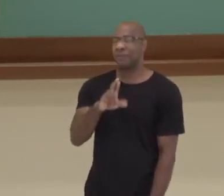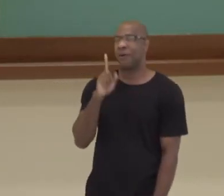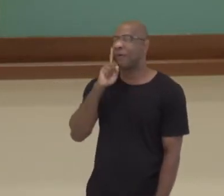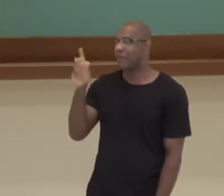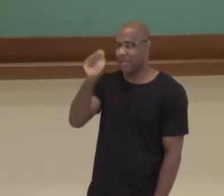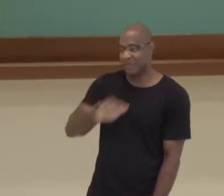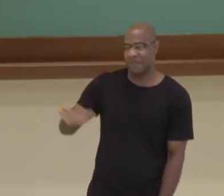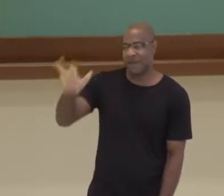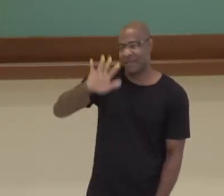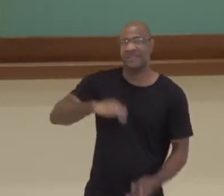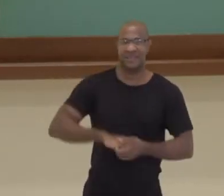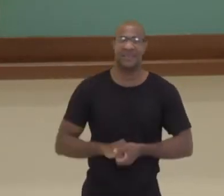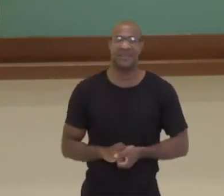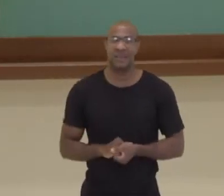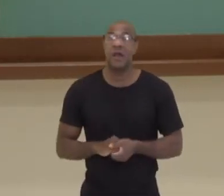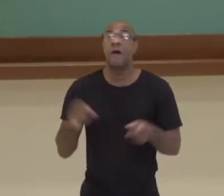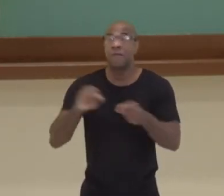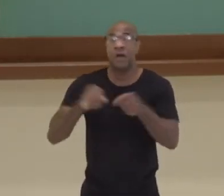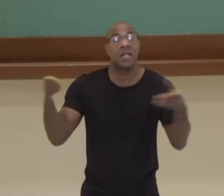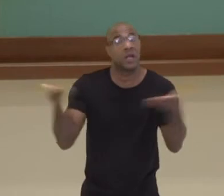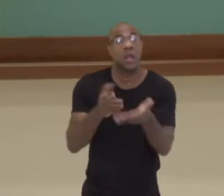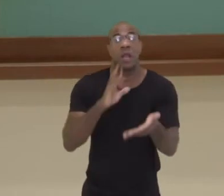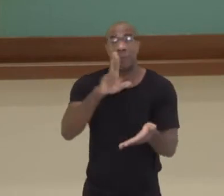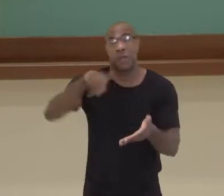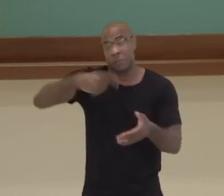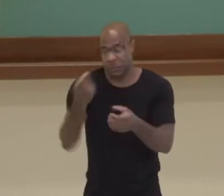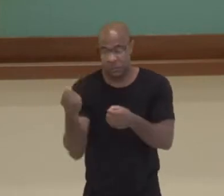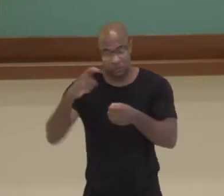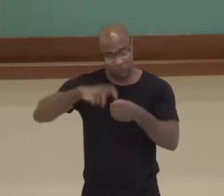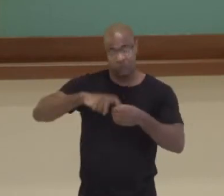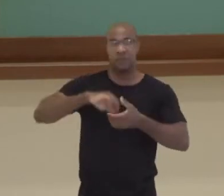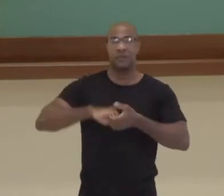prof. Faz aí, que eu te aguardo aqui.